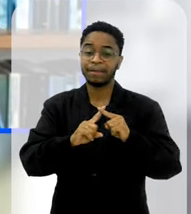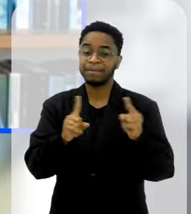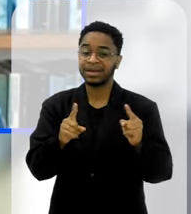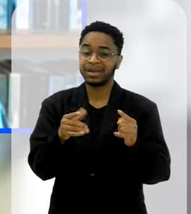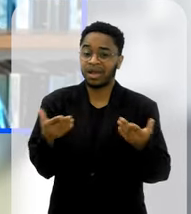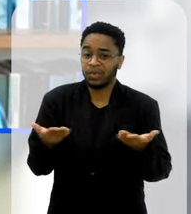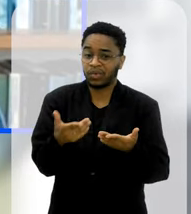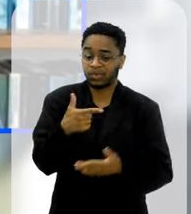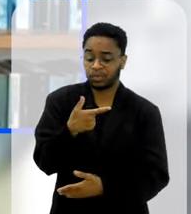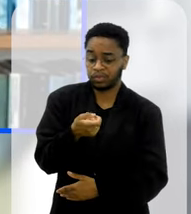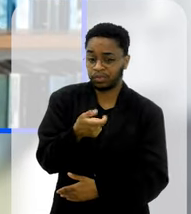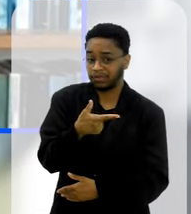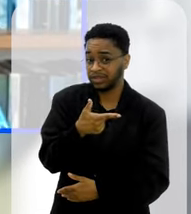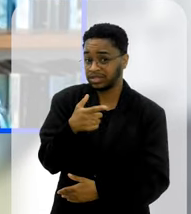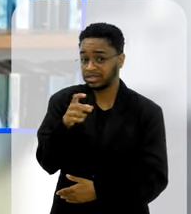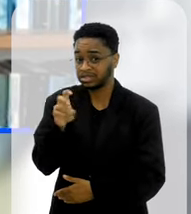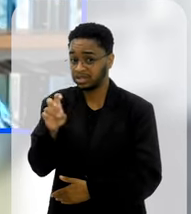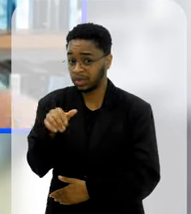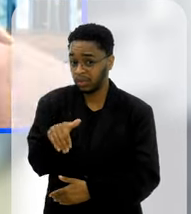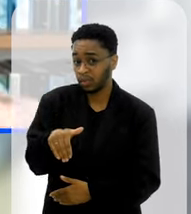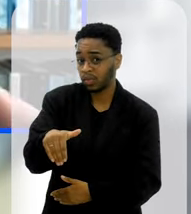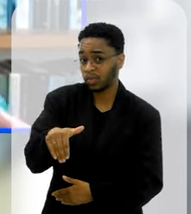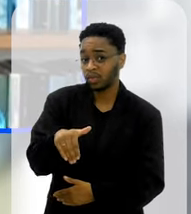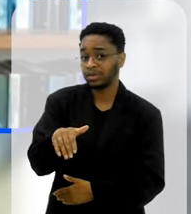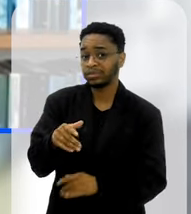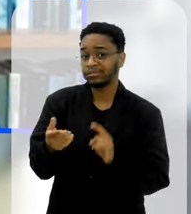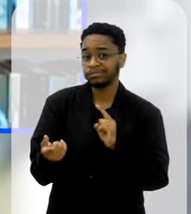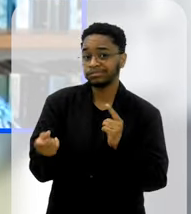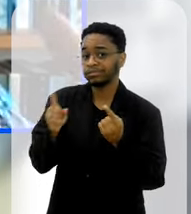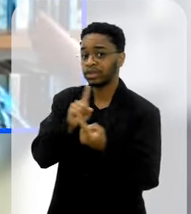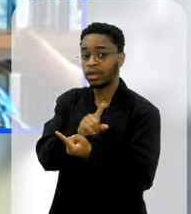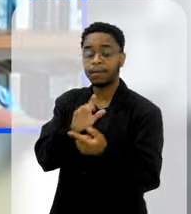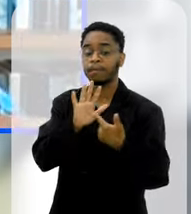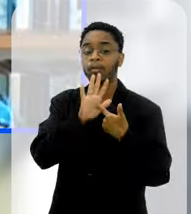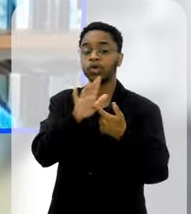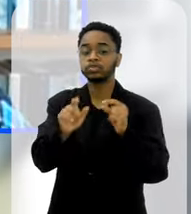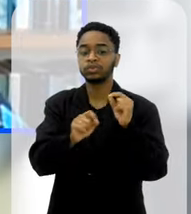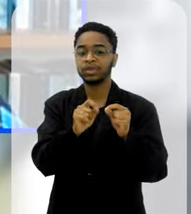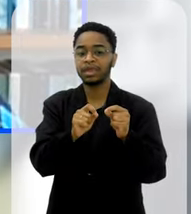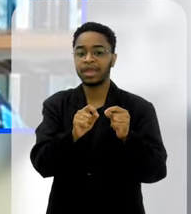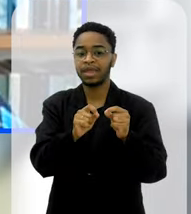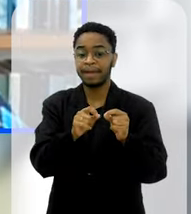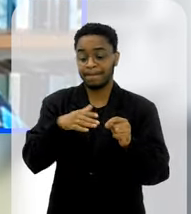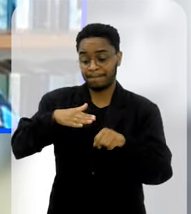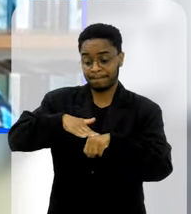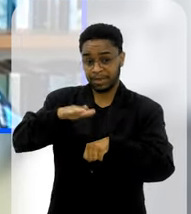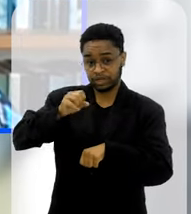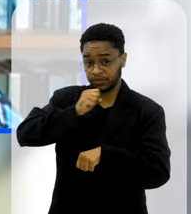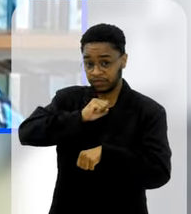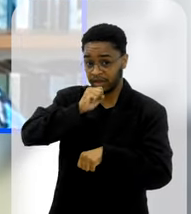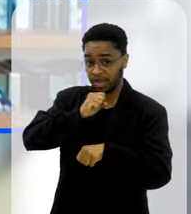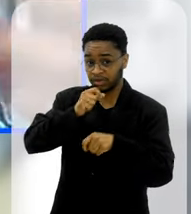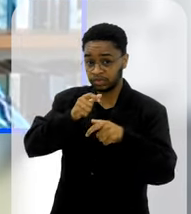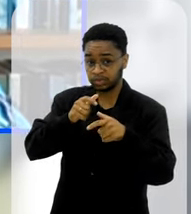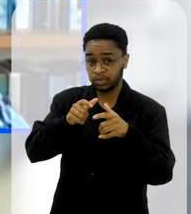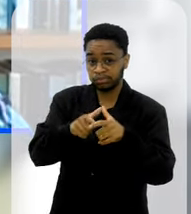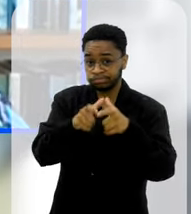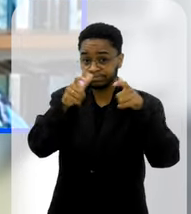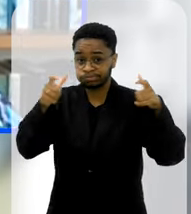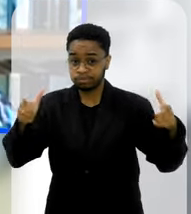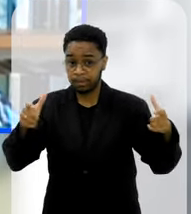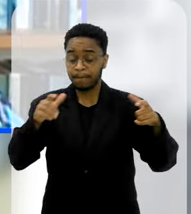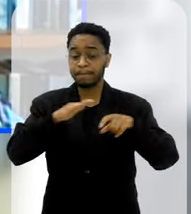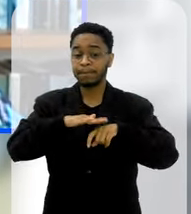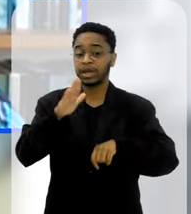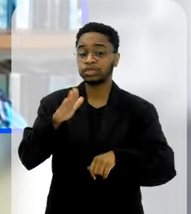a 2025, né, e já anunciada a inversão da nossa pirâmide etária, parece que nós somos